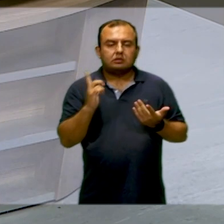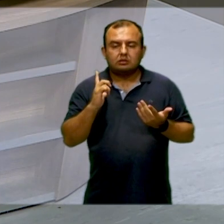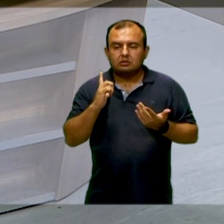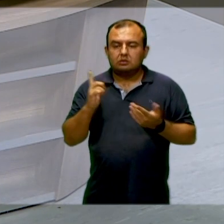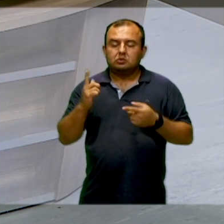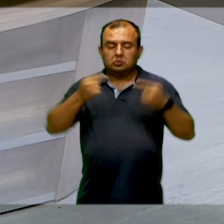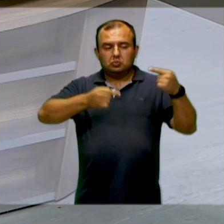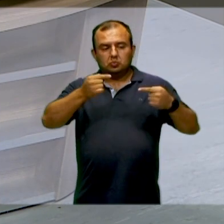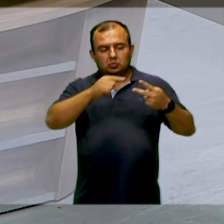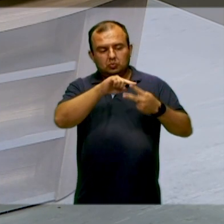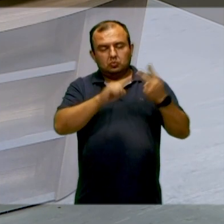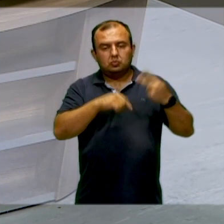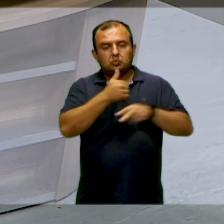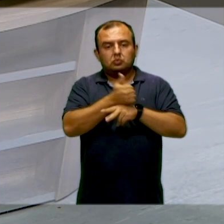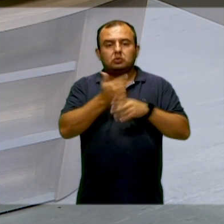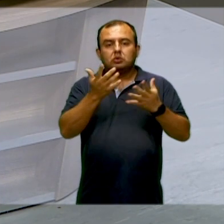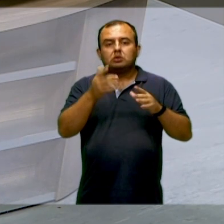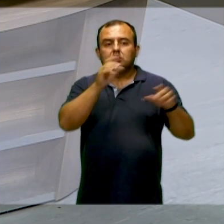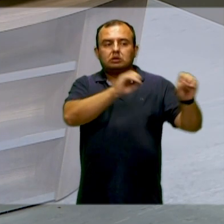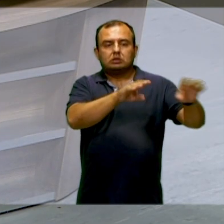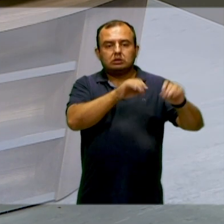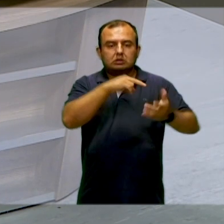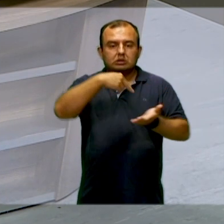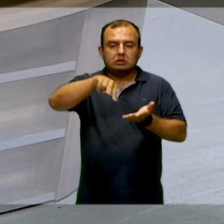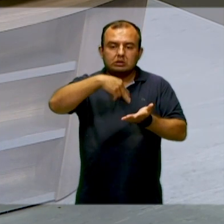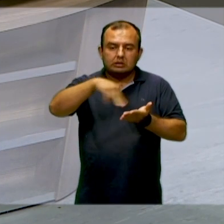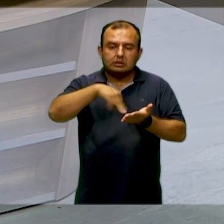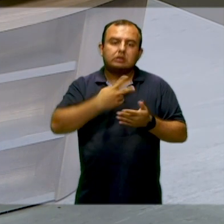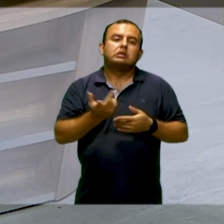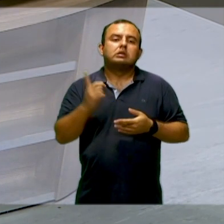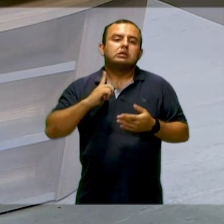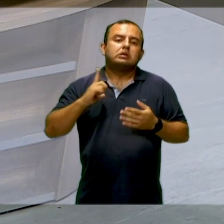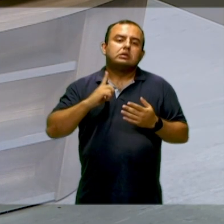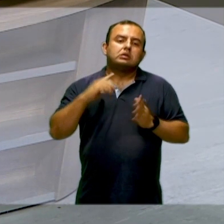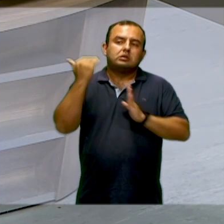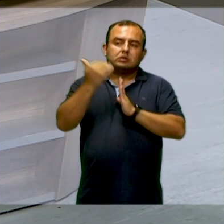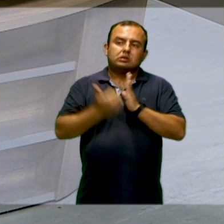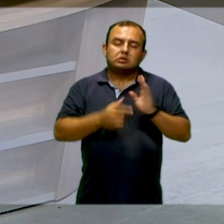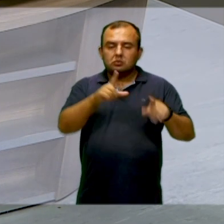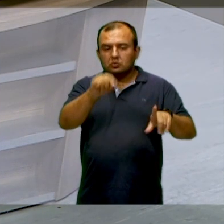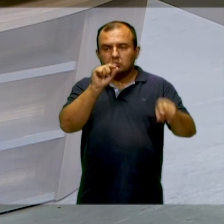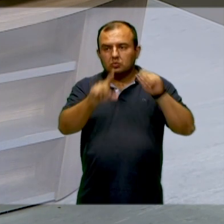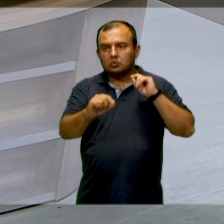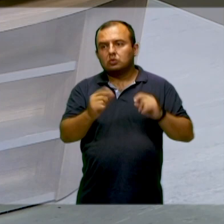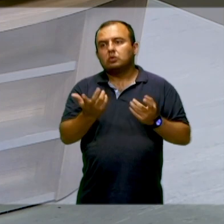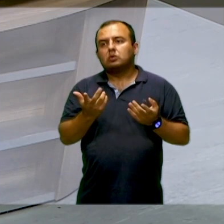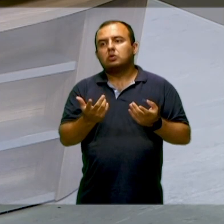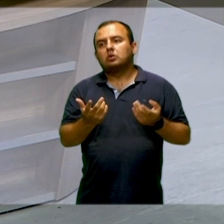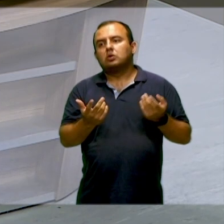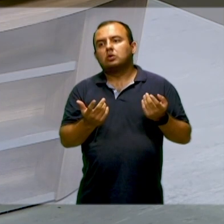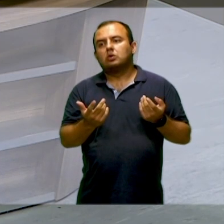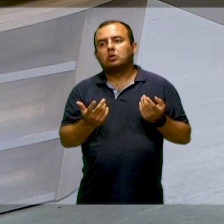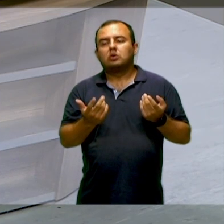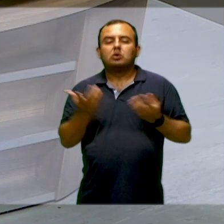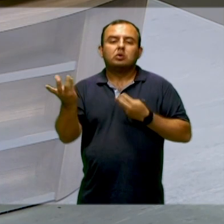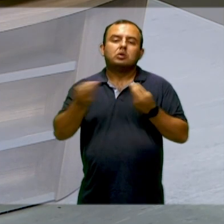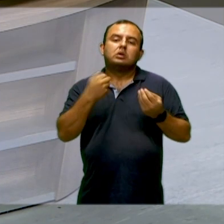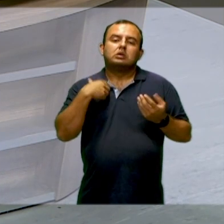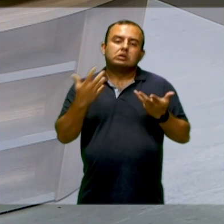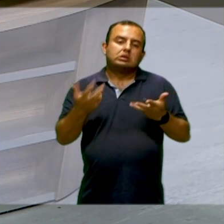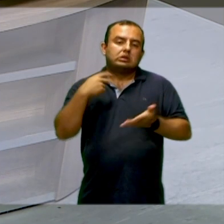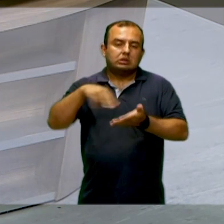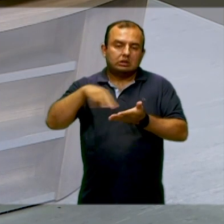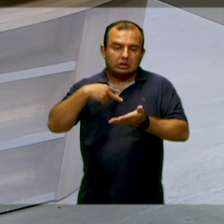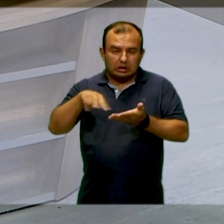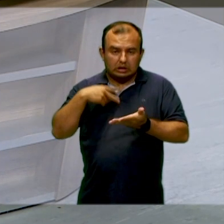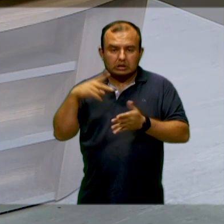dois concorrentes, por exemplo, que queiram ministrar dança. Uhum. Existe algum critério que vai definir, como a gente quer dança,